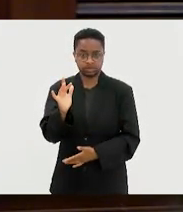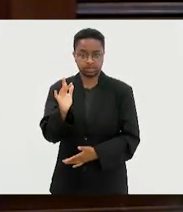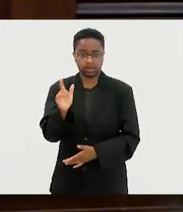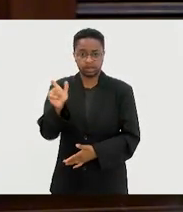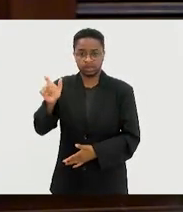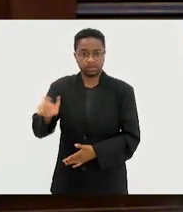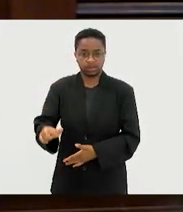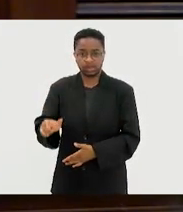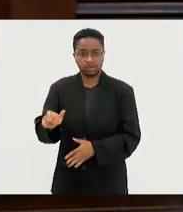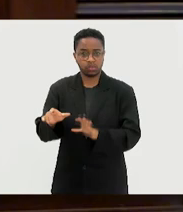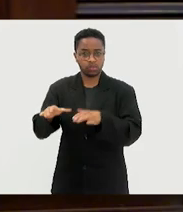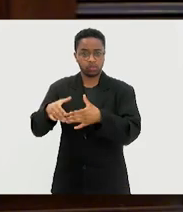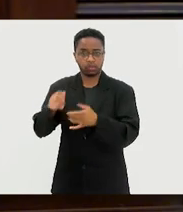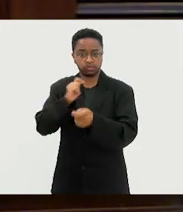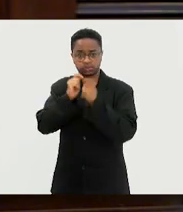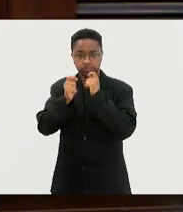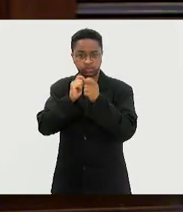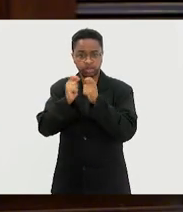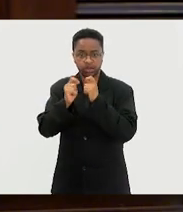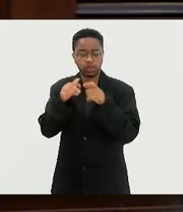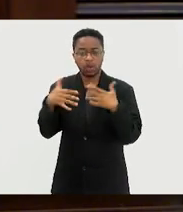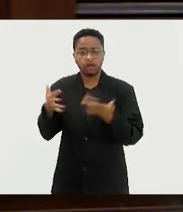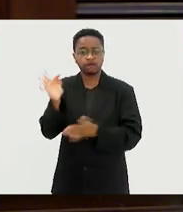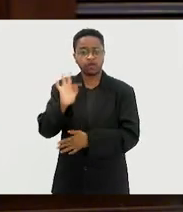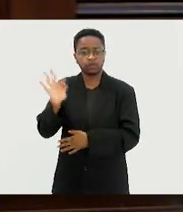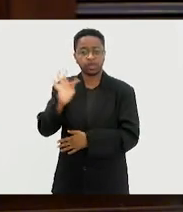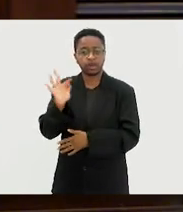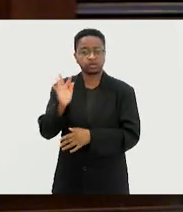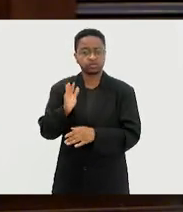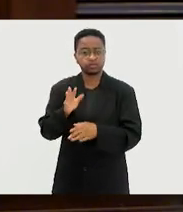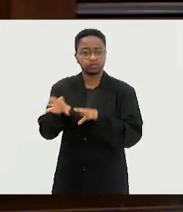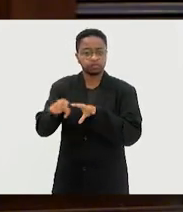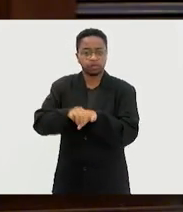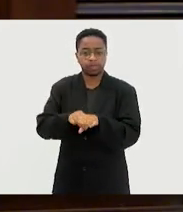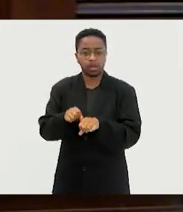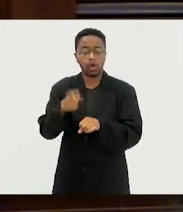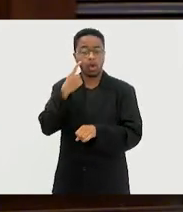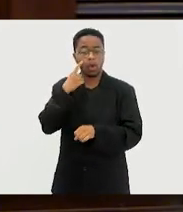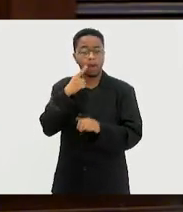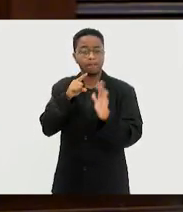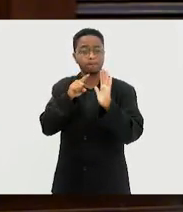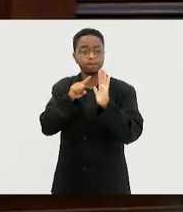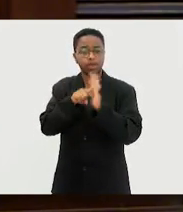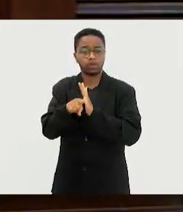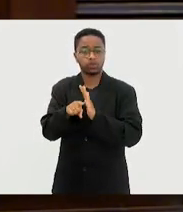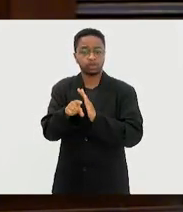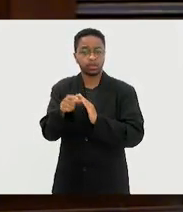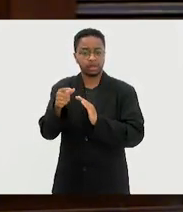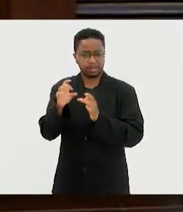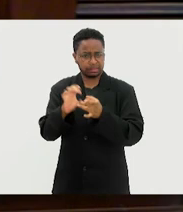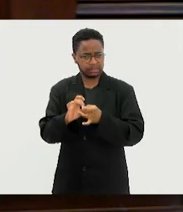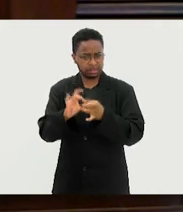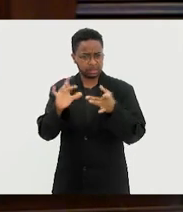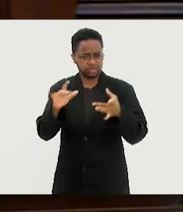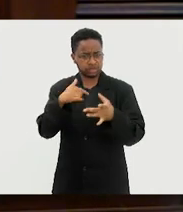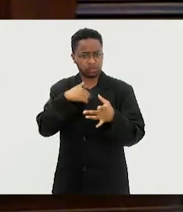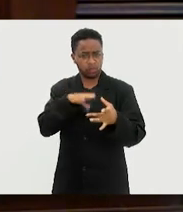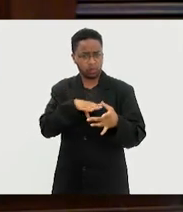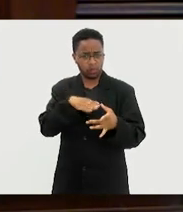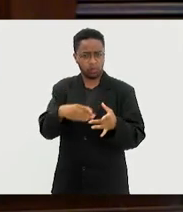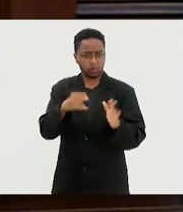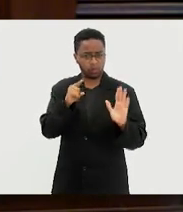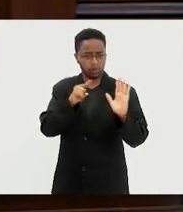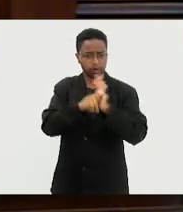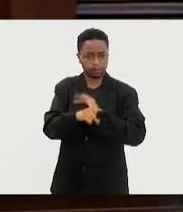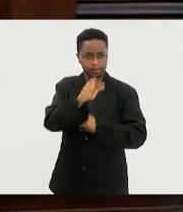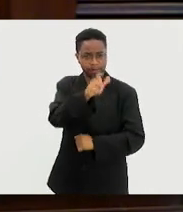jornalistas, dessas, que faculdades são essas? Olha só a pergunta dela. Me permita, presidente, a ousadia da